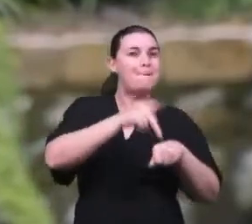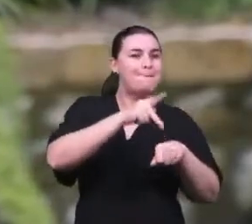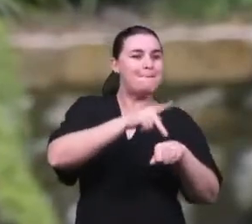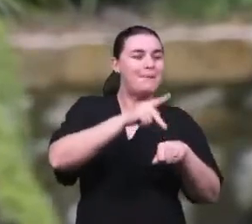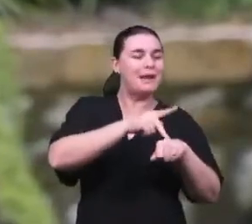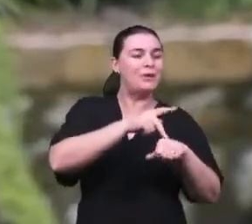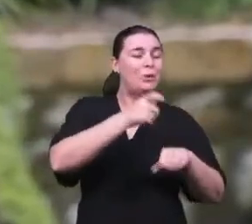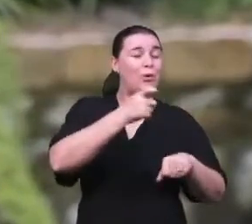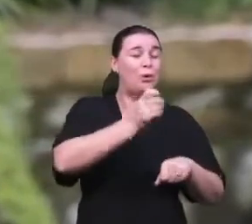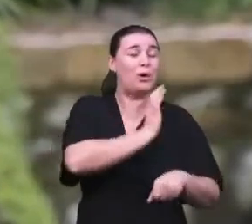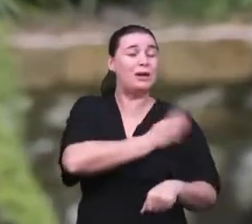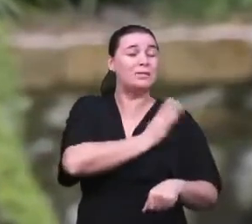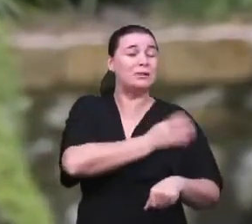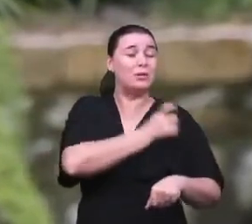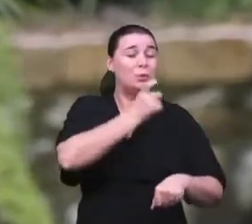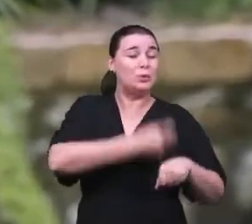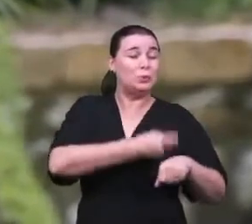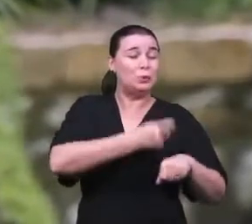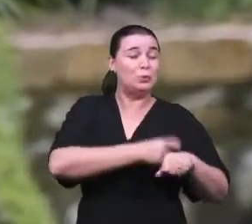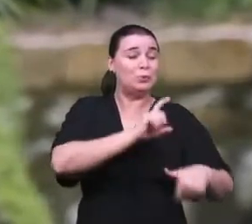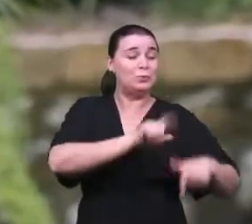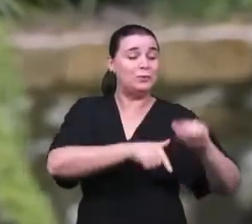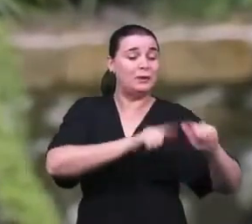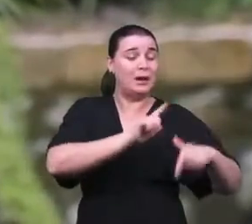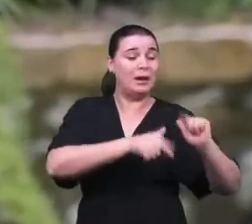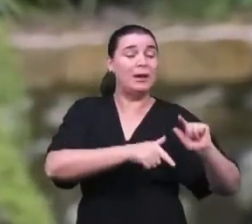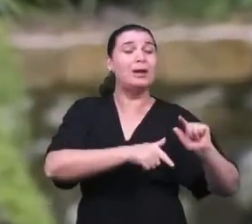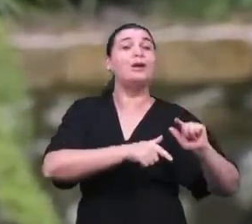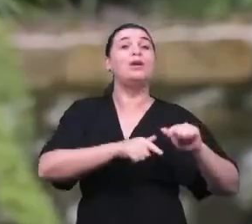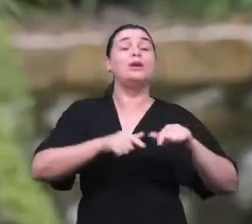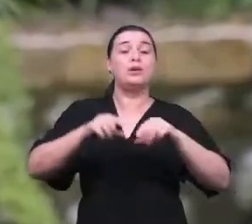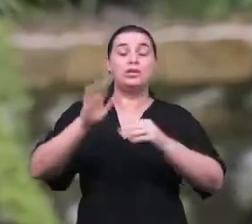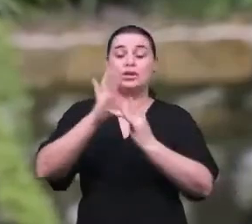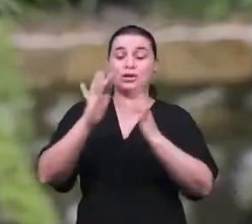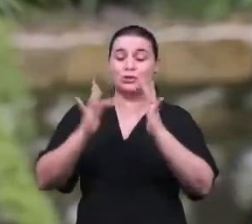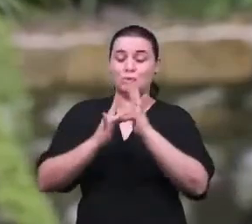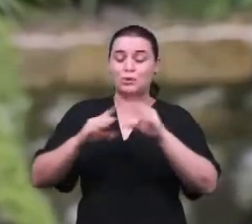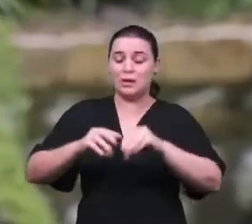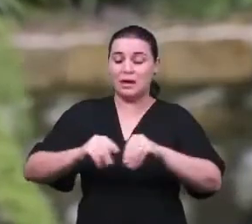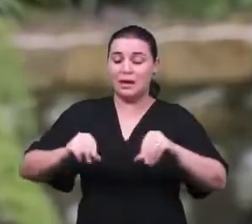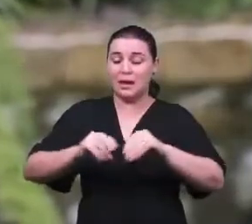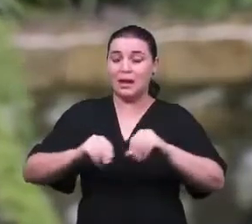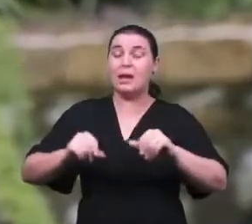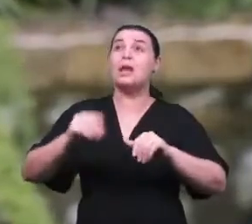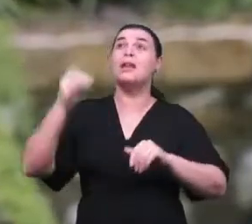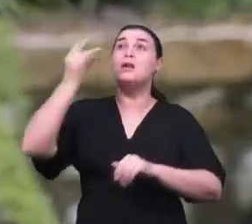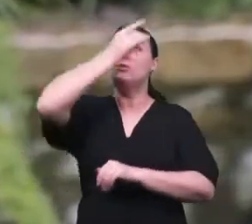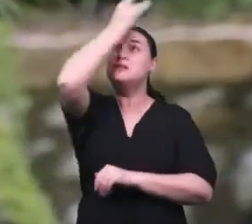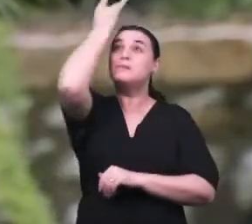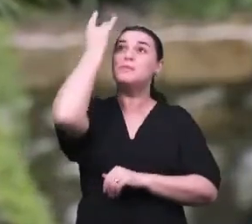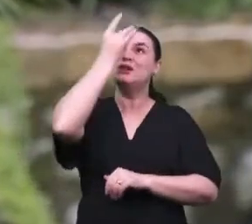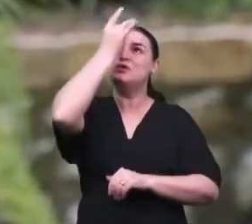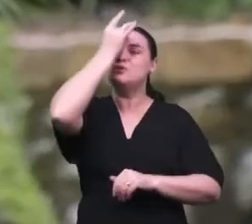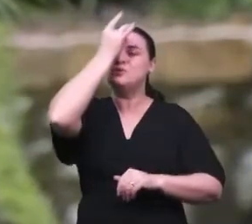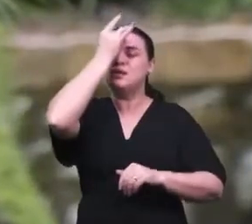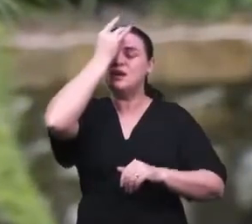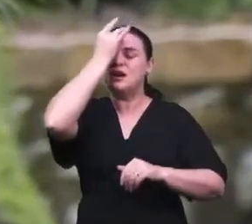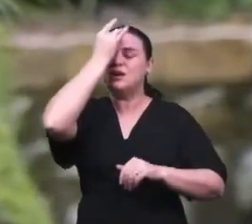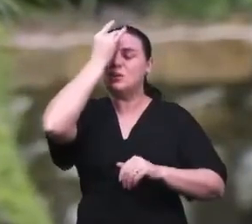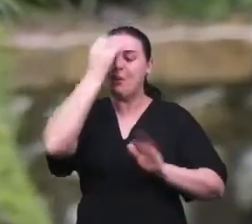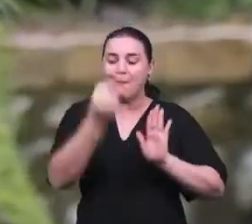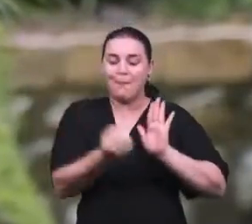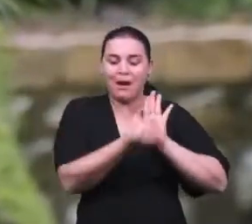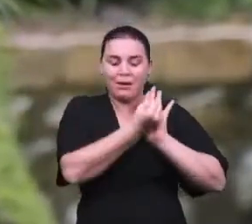Evangelho, agora é o Espírito Santo que está escrevendo a sua obra no coração do homem. E